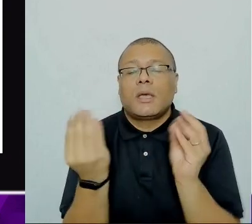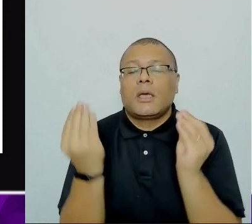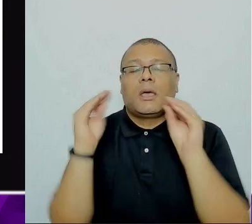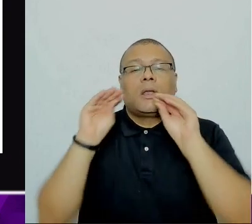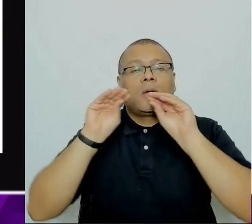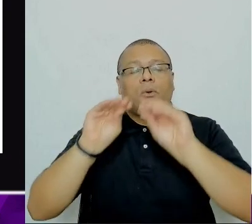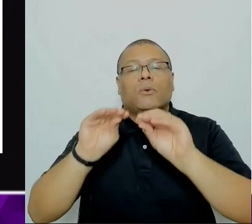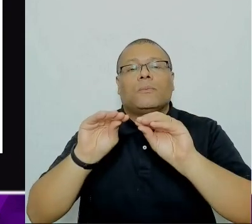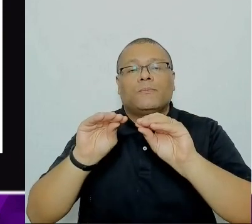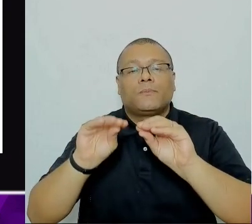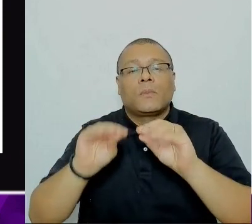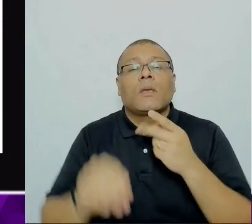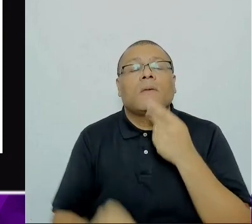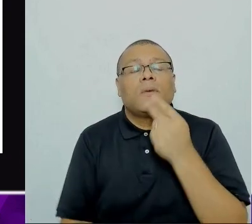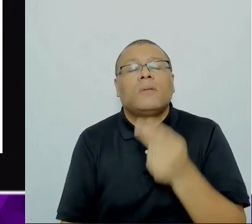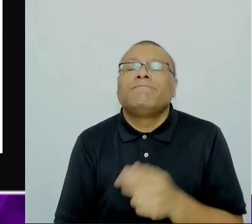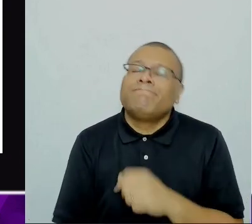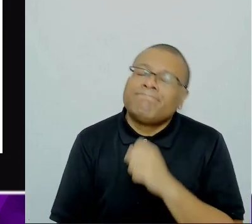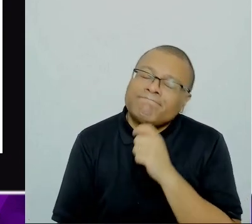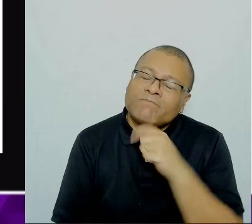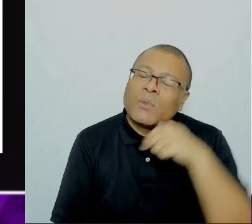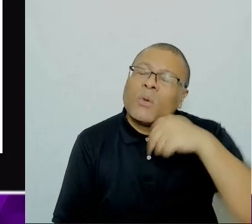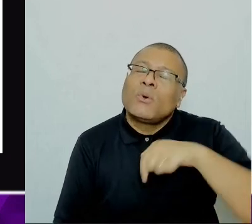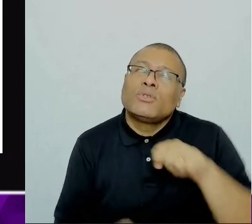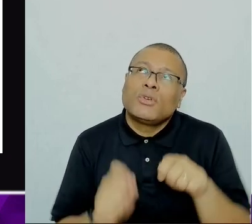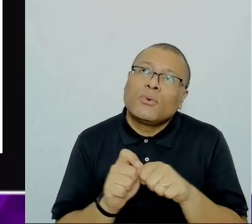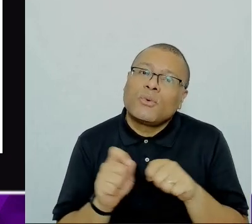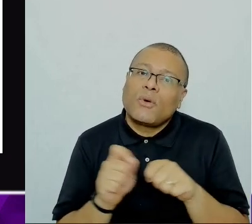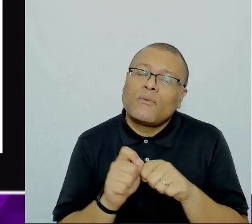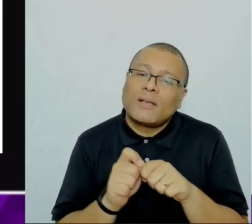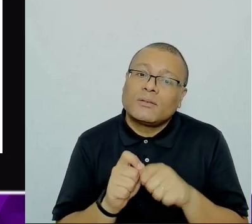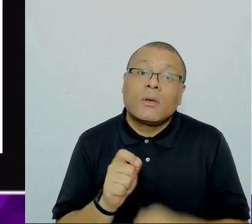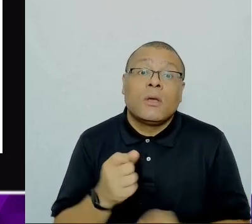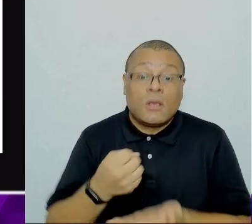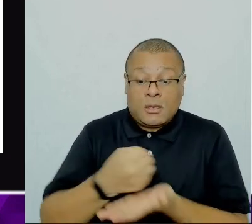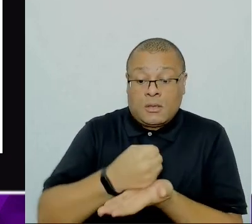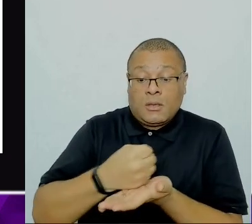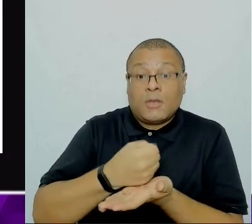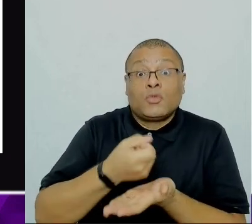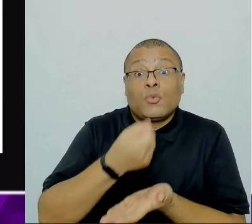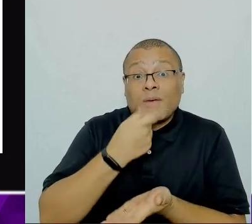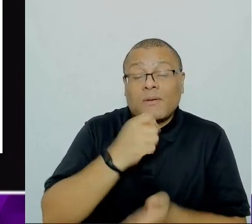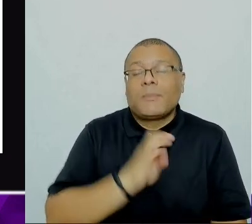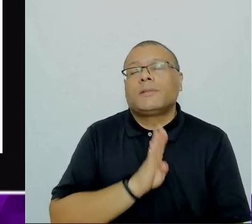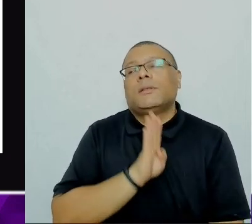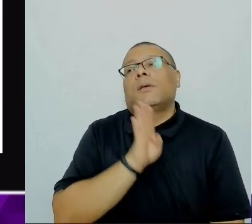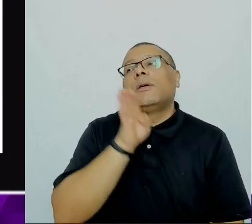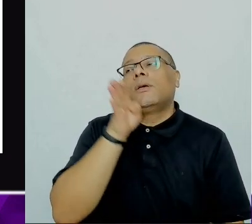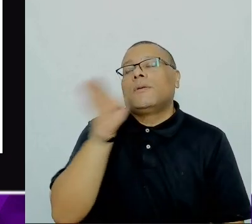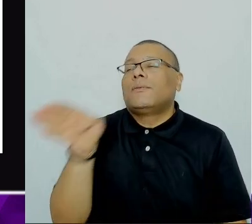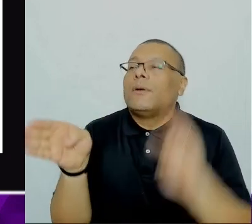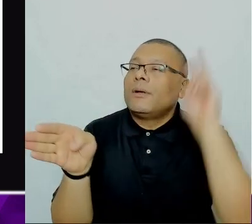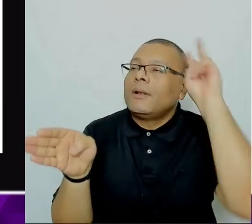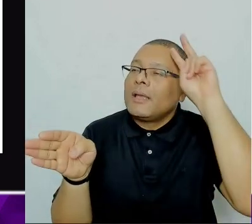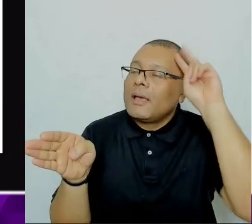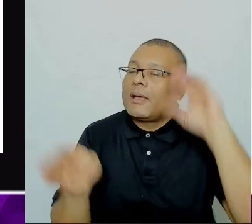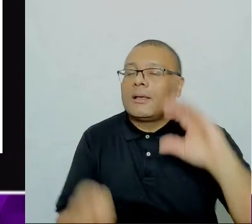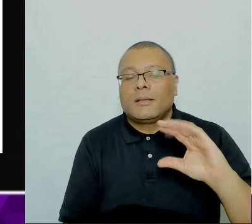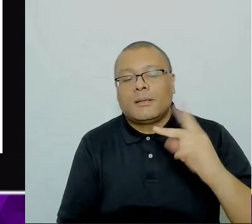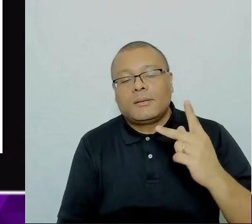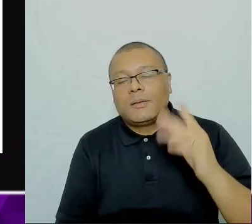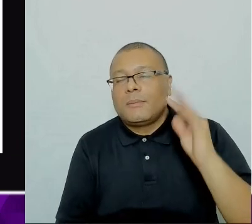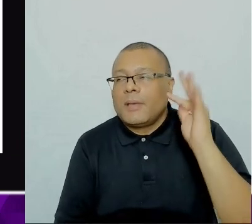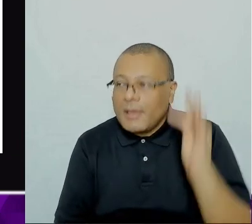falou assim, poxa, hoje, o que eu faço? Para ir numa farmácia e para ganhar desconto, eu preciso lembrar qual que é meu CPF, preciso lembrar qual que